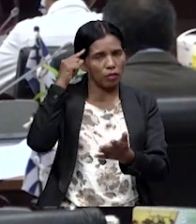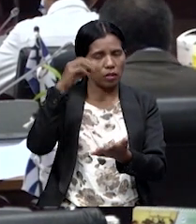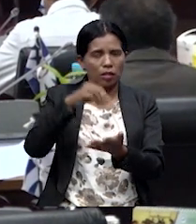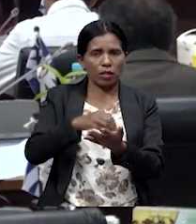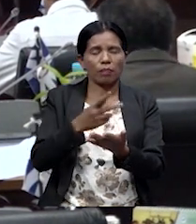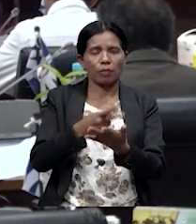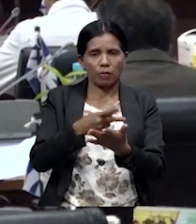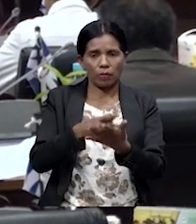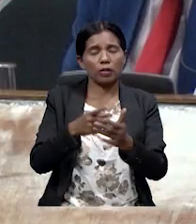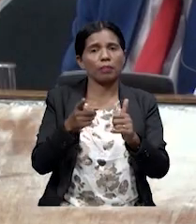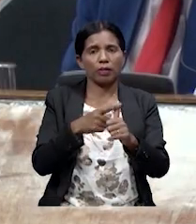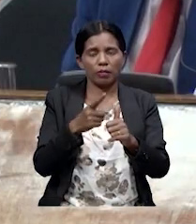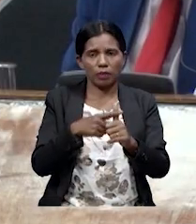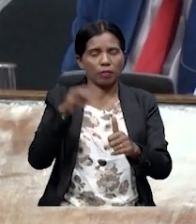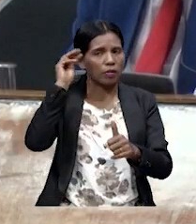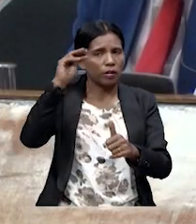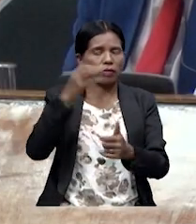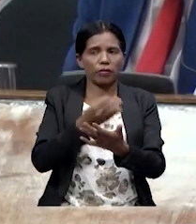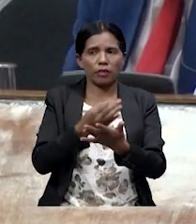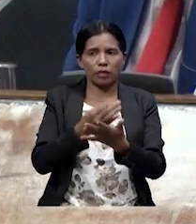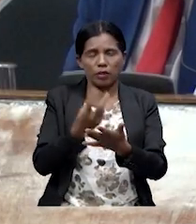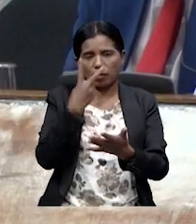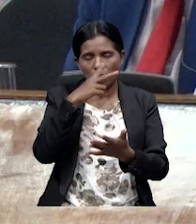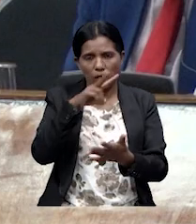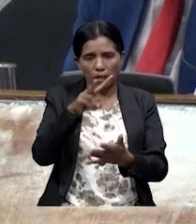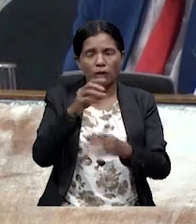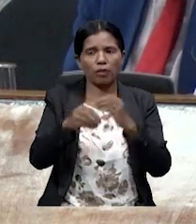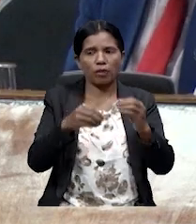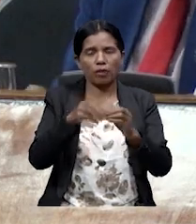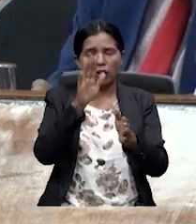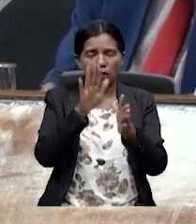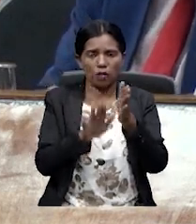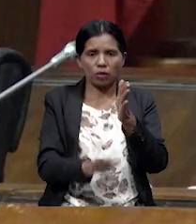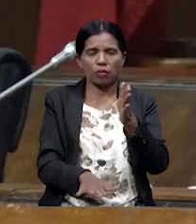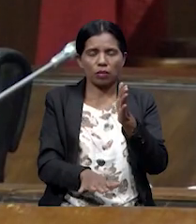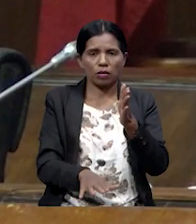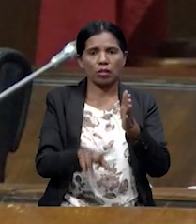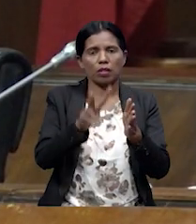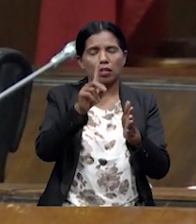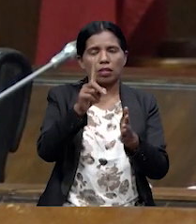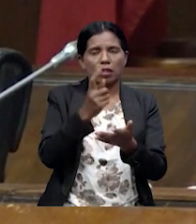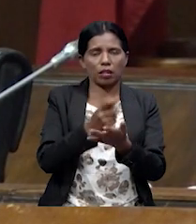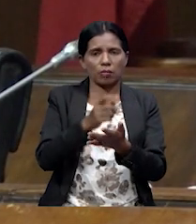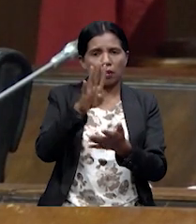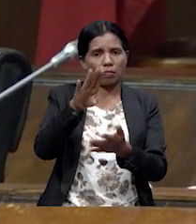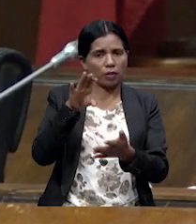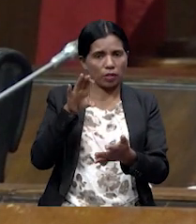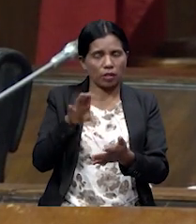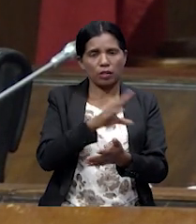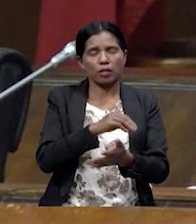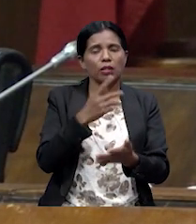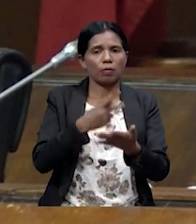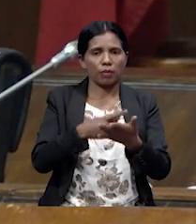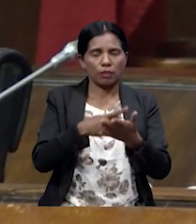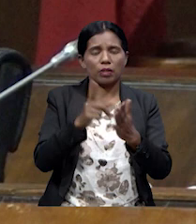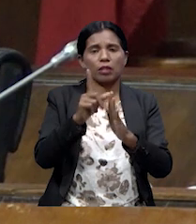proposta início, Ministério Finanças halo racionalização, tumba medidas rihunida atus hat resing, no ia